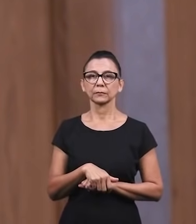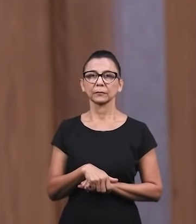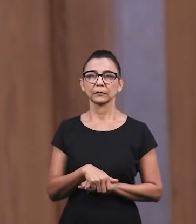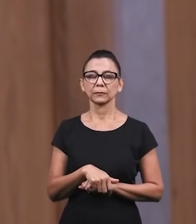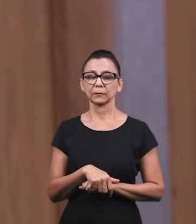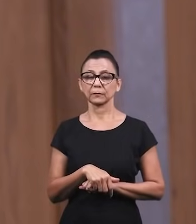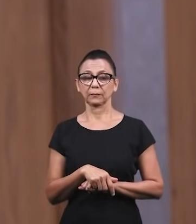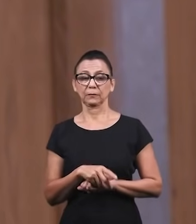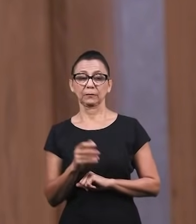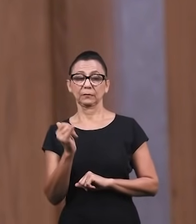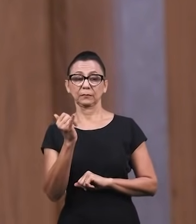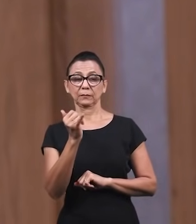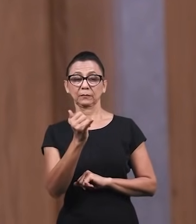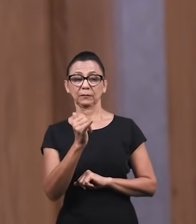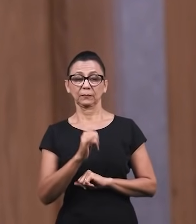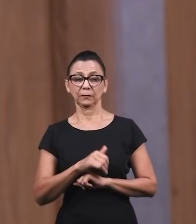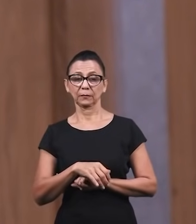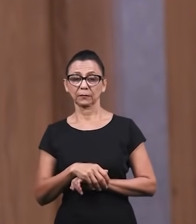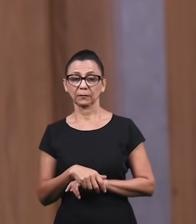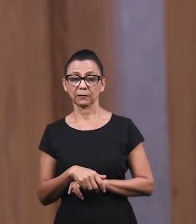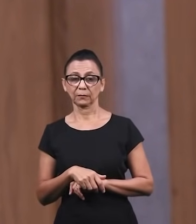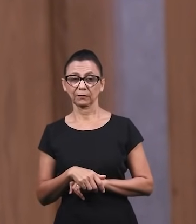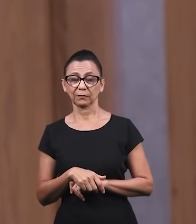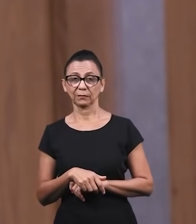Ananias diz o seguinte para ele: